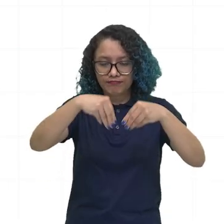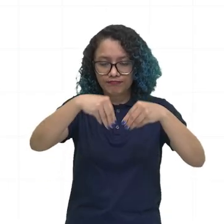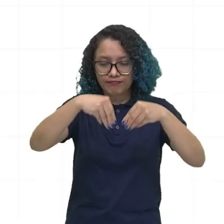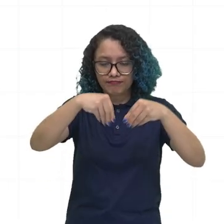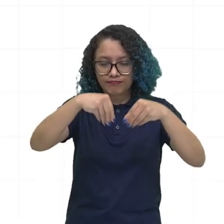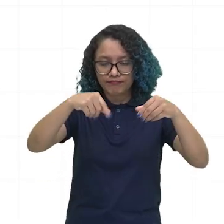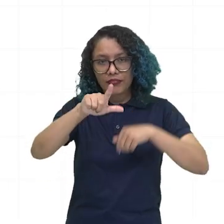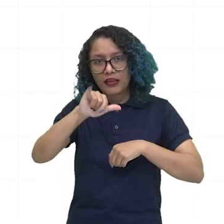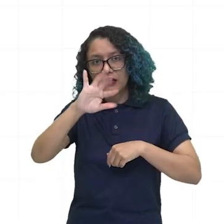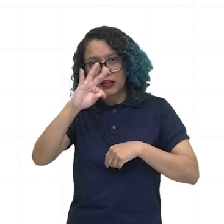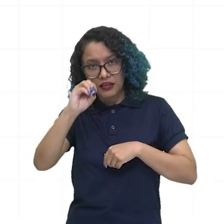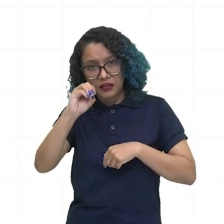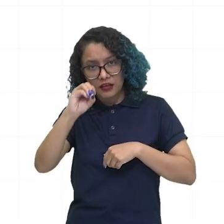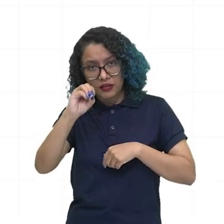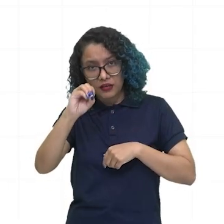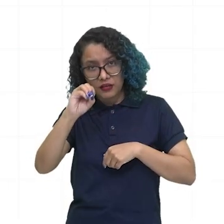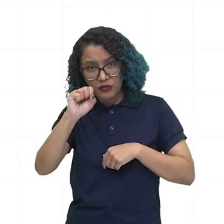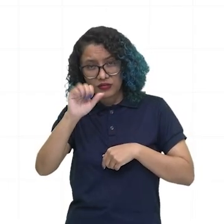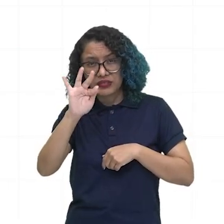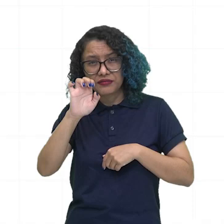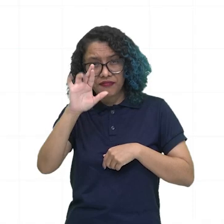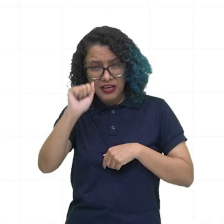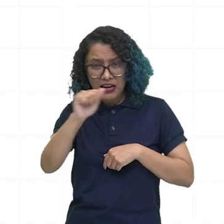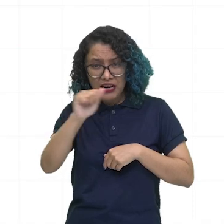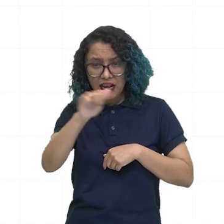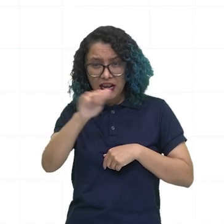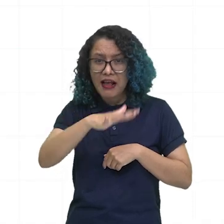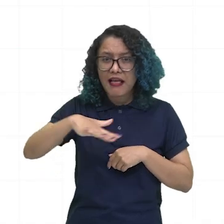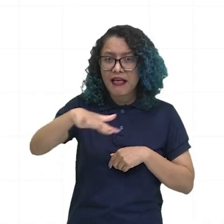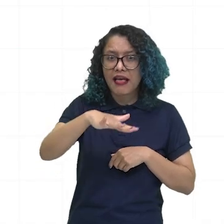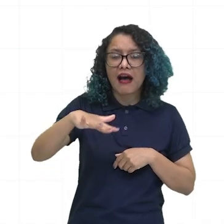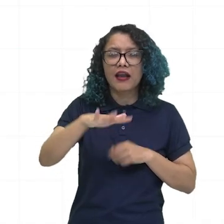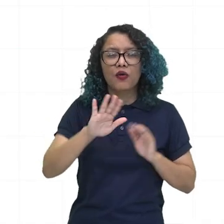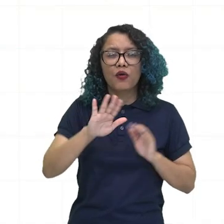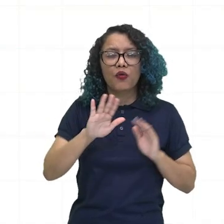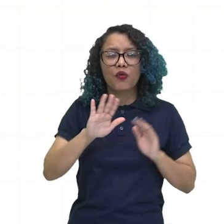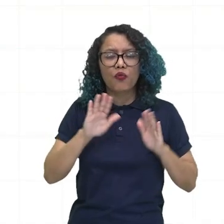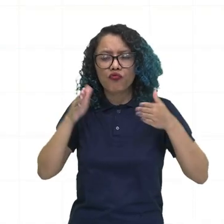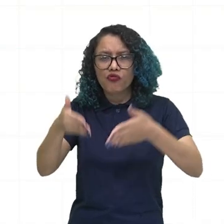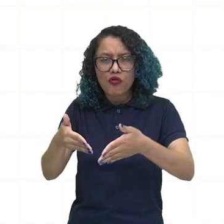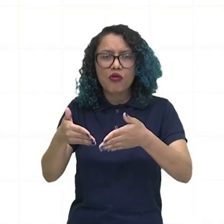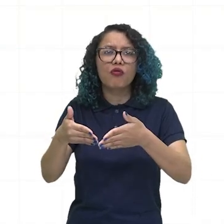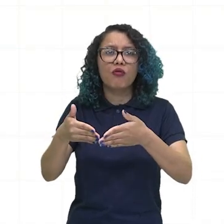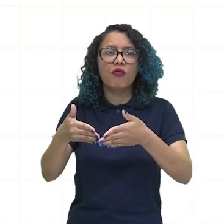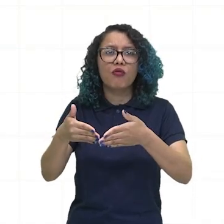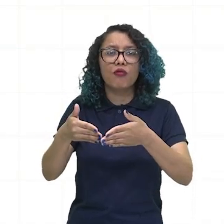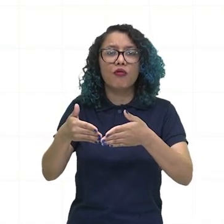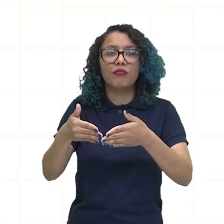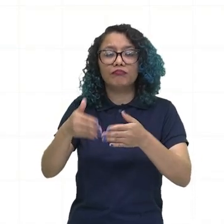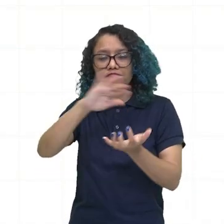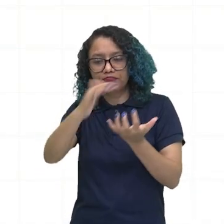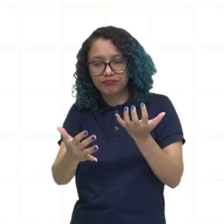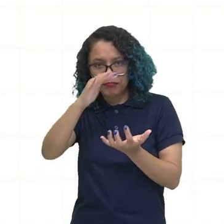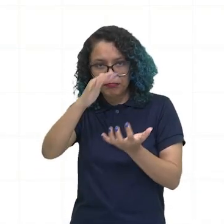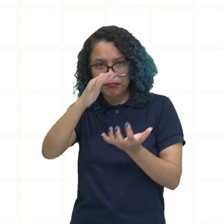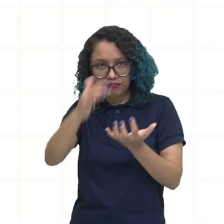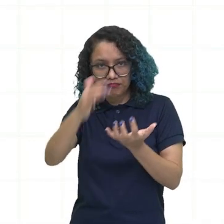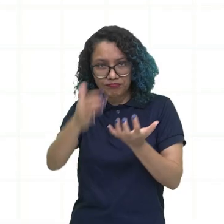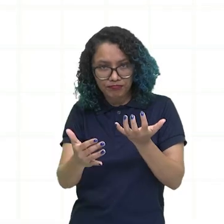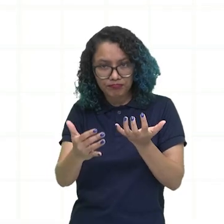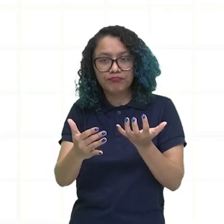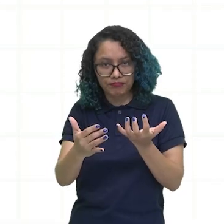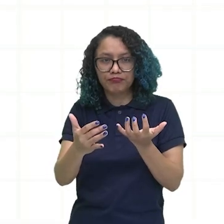litos, terra. Então, a litosfera é a parte, né, que engloba ali a crosta